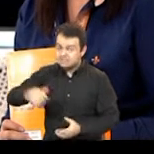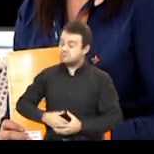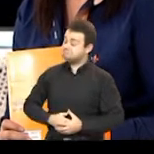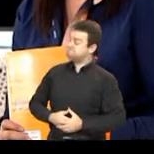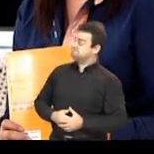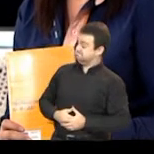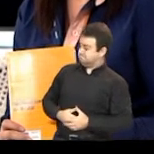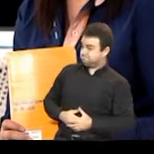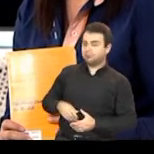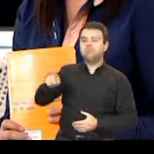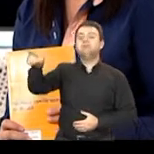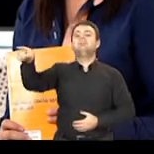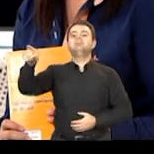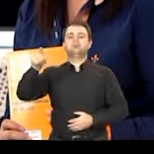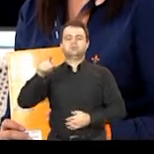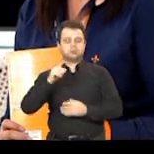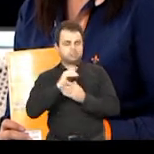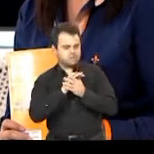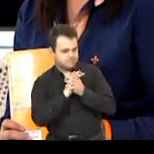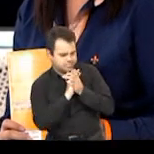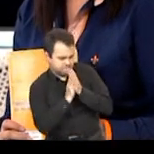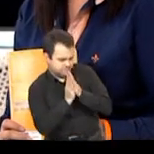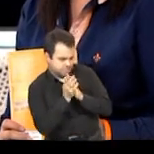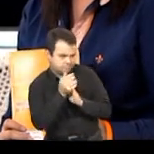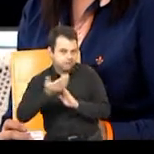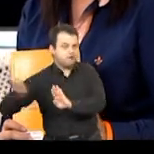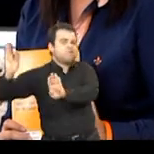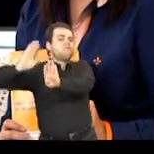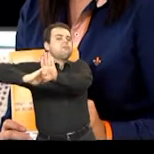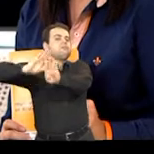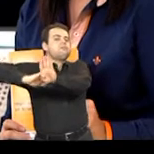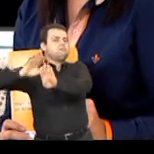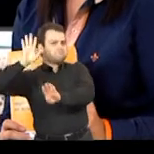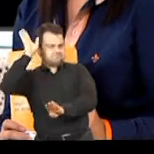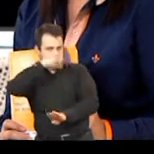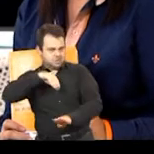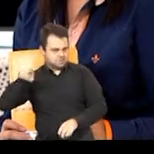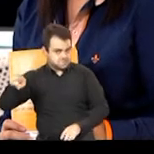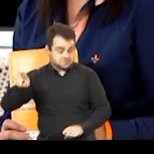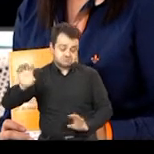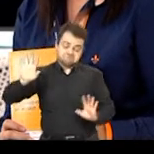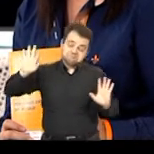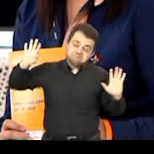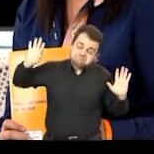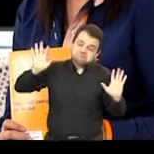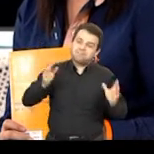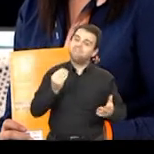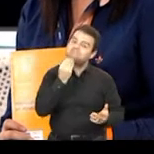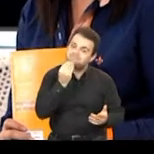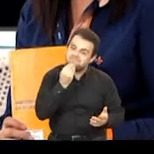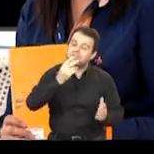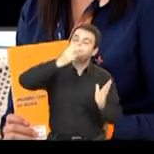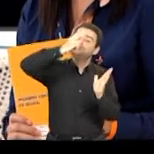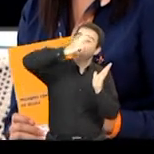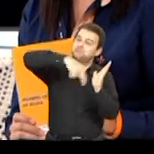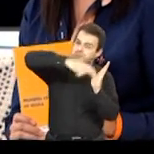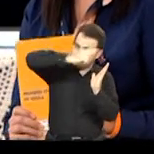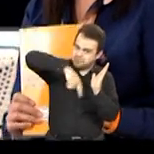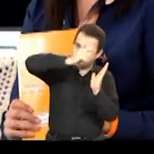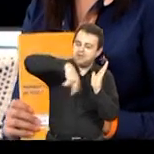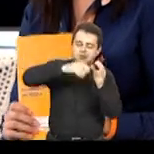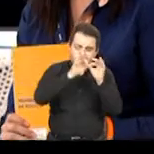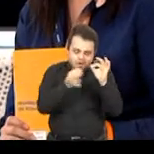Ricardo? Será que Ricardo esconde alguma intenção? Para saber sobre isso, procure por esse